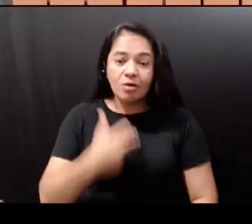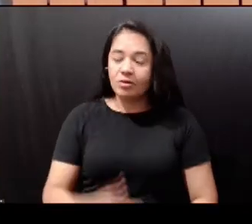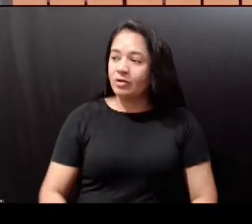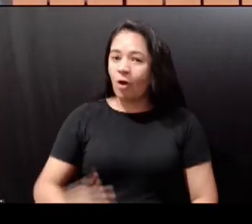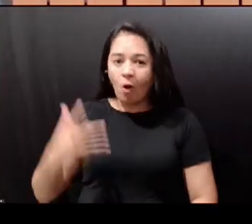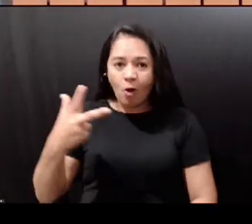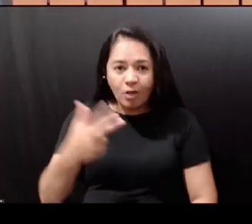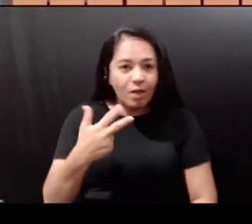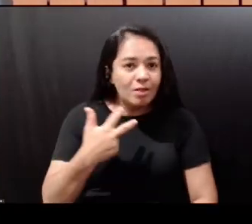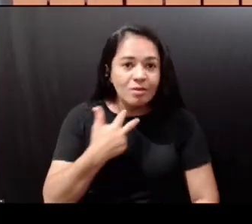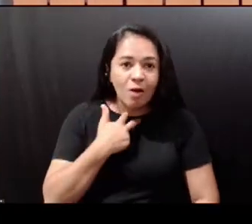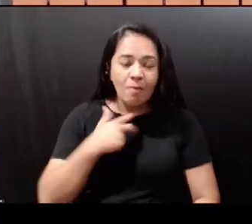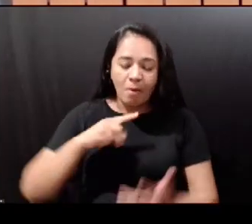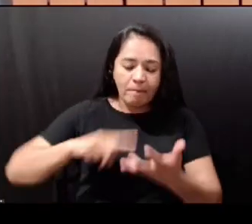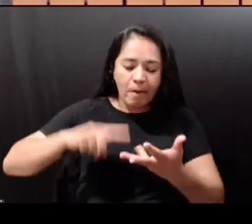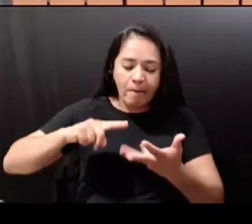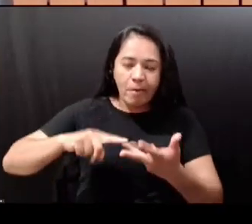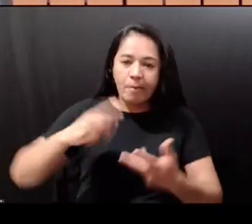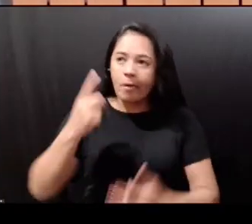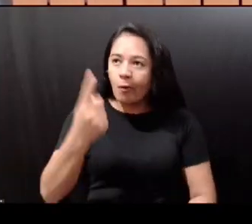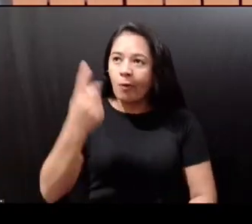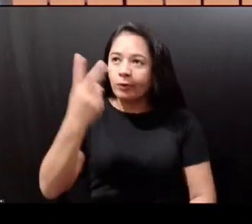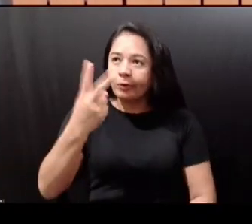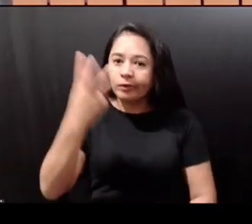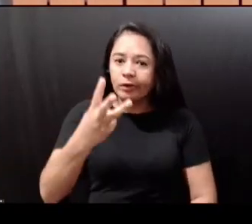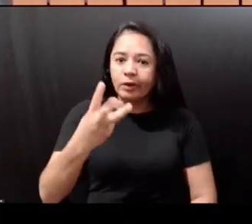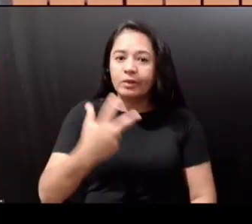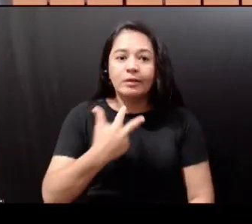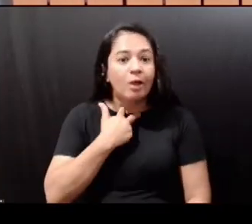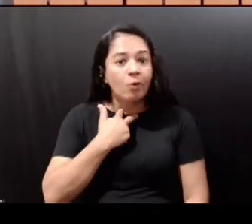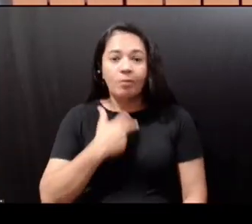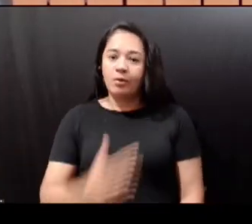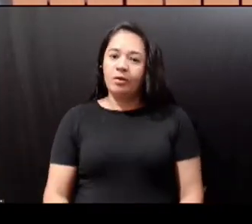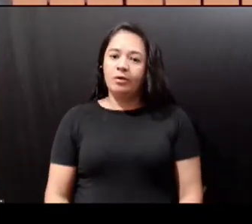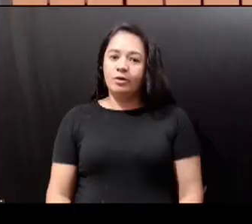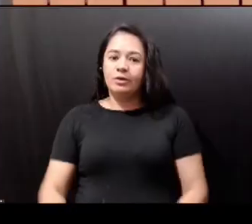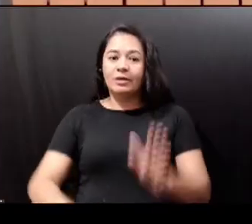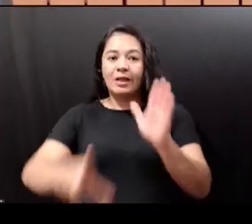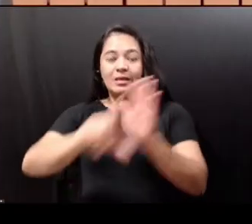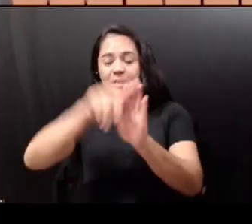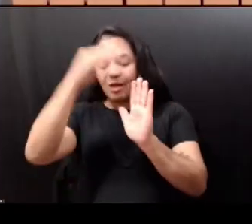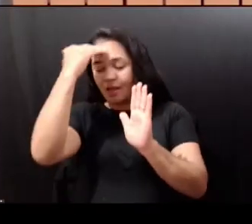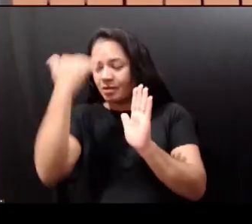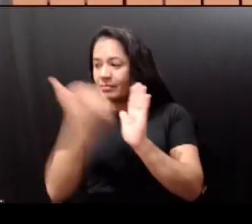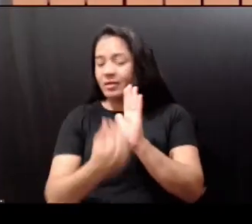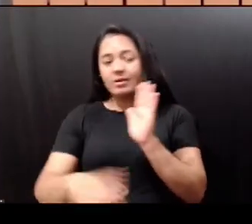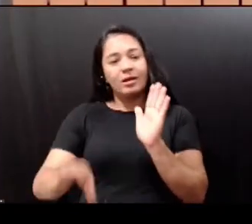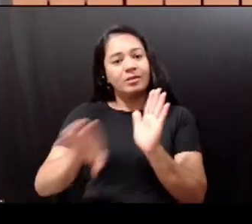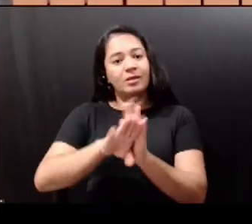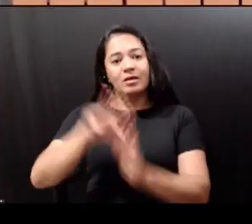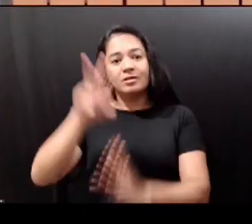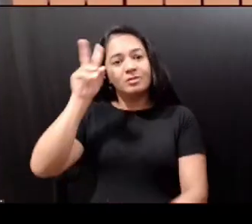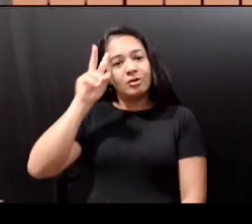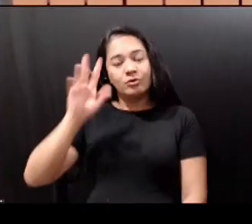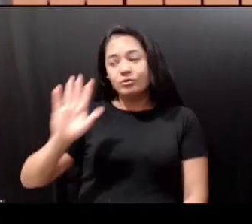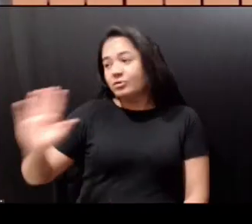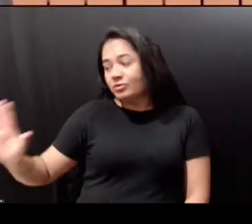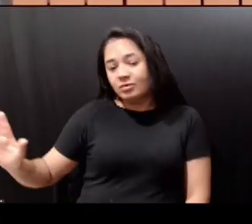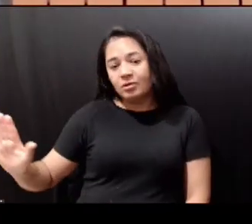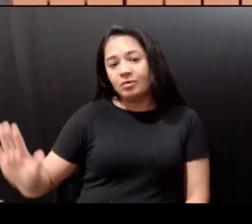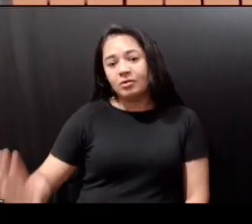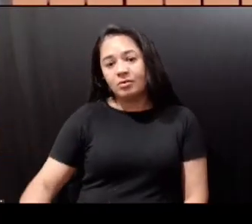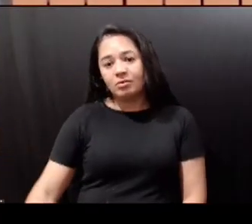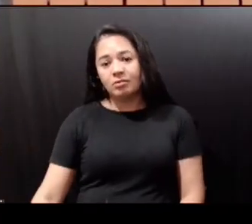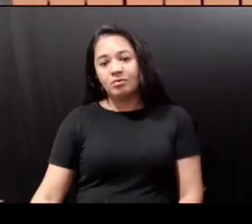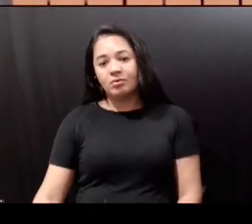tricorte. Ela tem que ser respeitada até segunda-feira. Faça isso, então, na segunda-feira, mas não nos